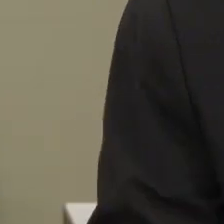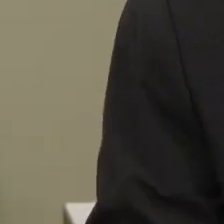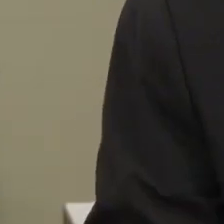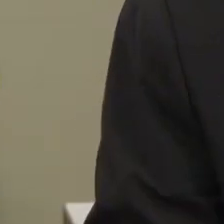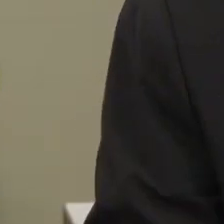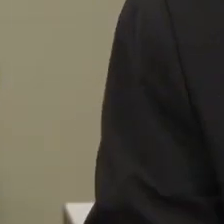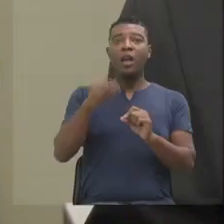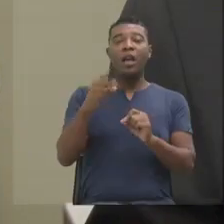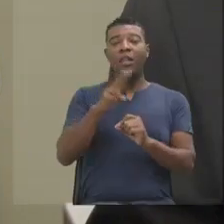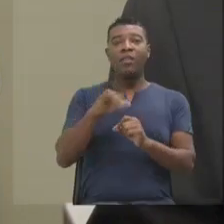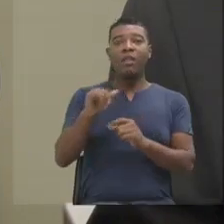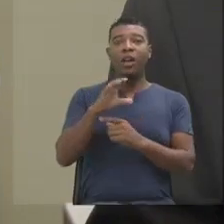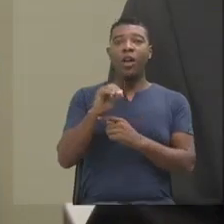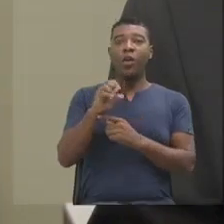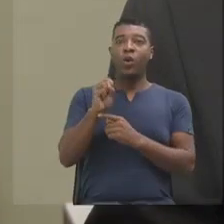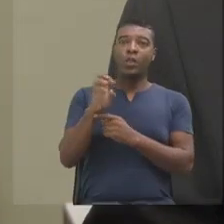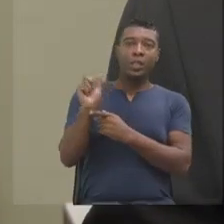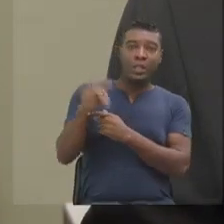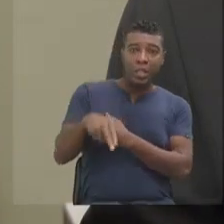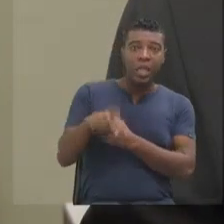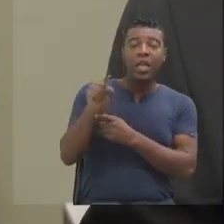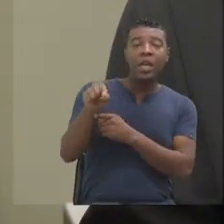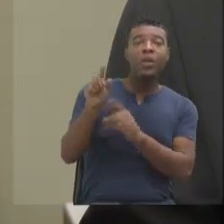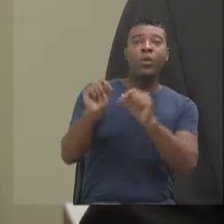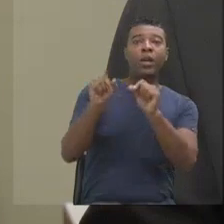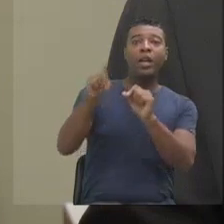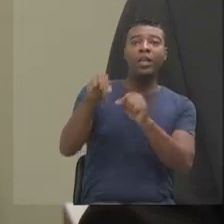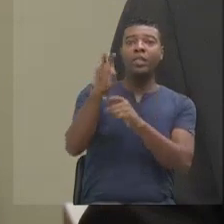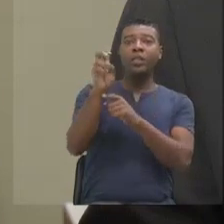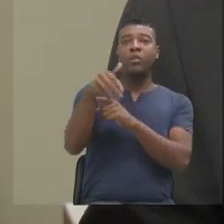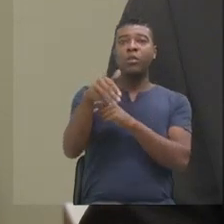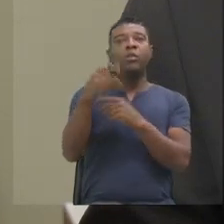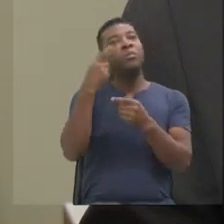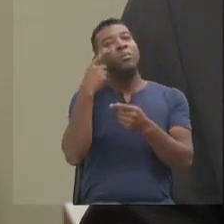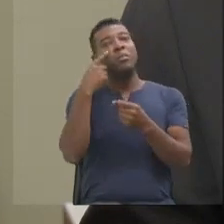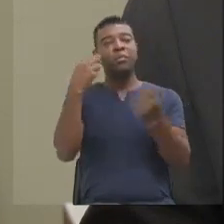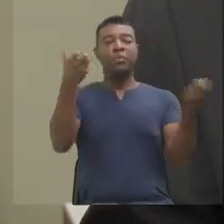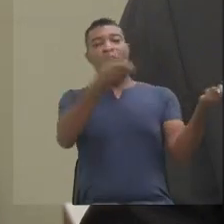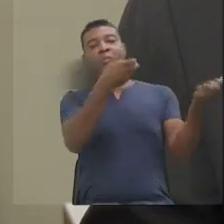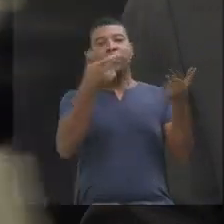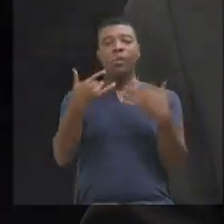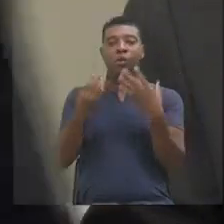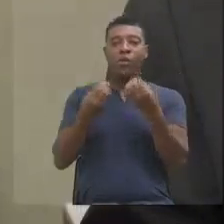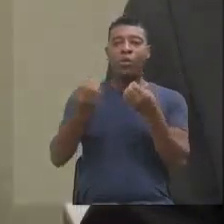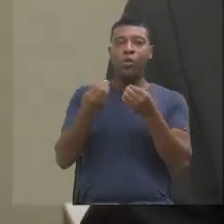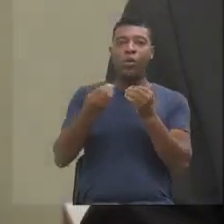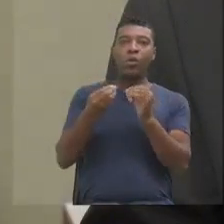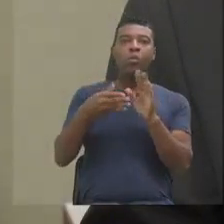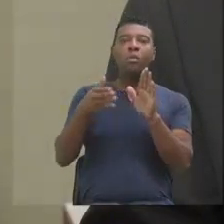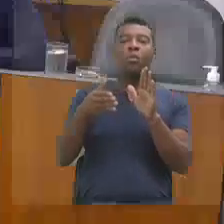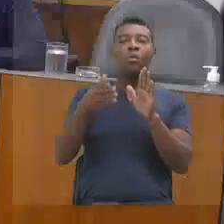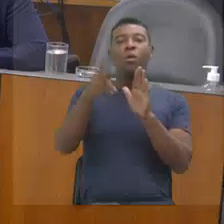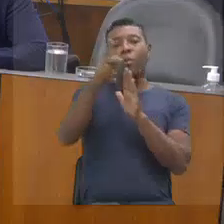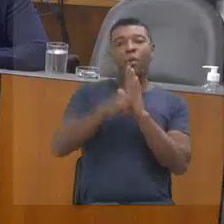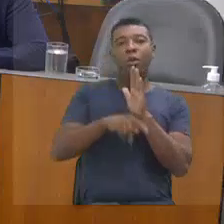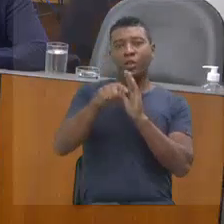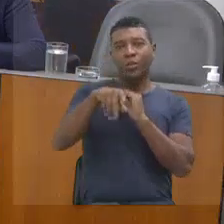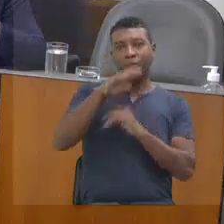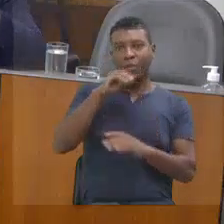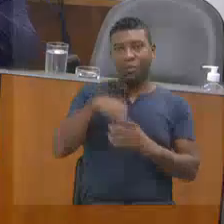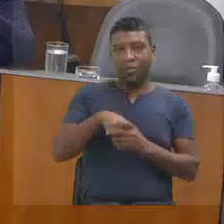cinco minutos para as considerações dele como vão esses projetos aqui obrigado pela presença